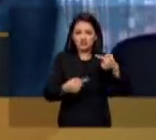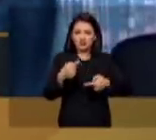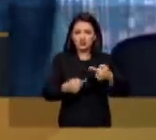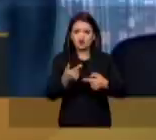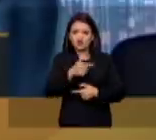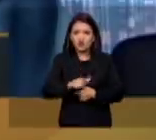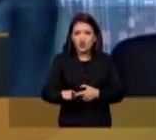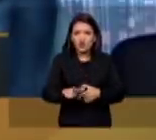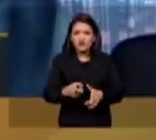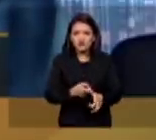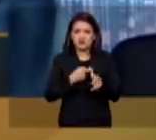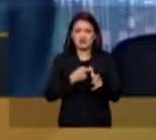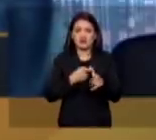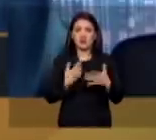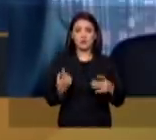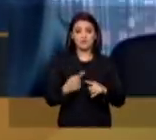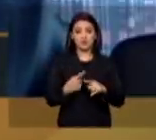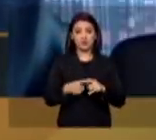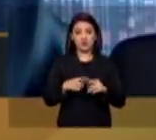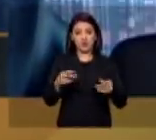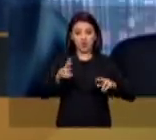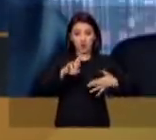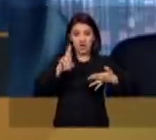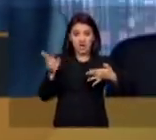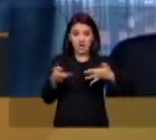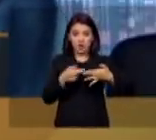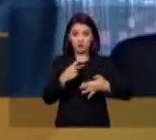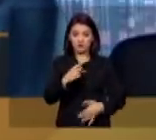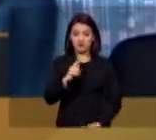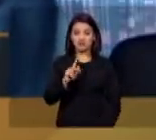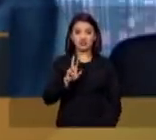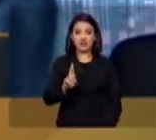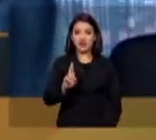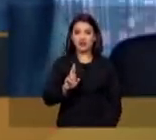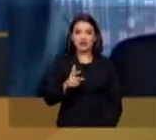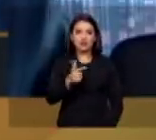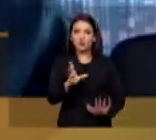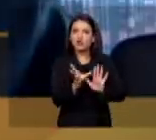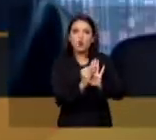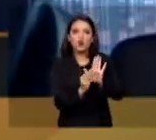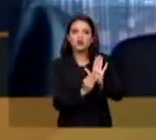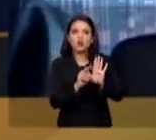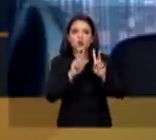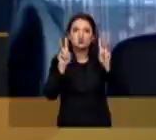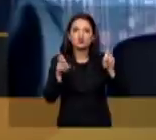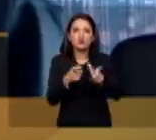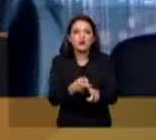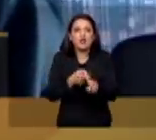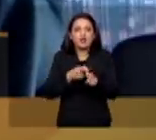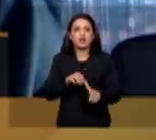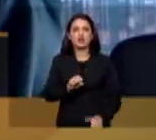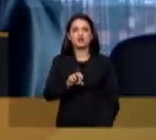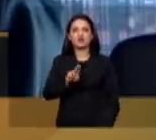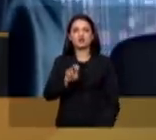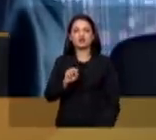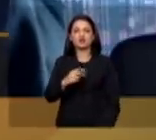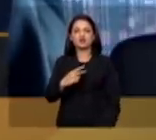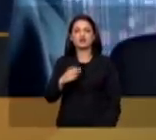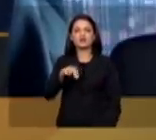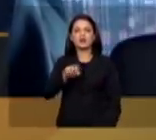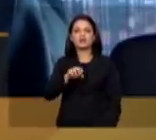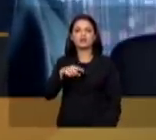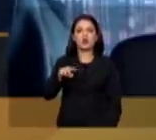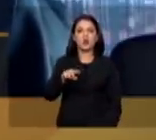recurso da Procuradoria-Geral da República não faz alusão à suspeição. E a suspeição foi